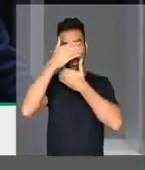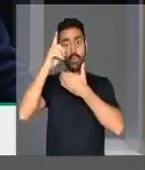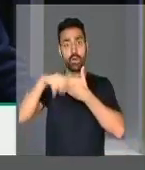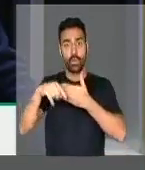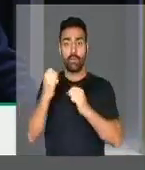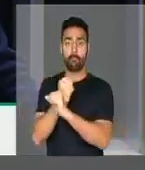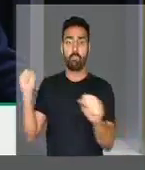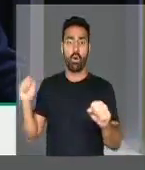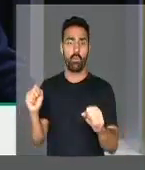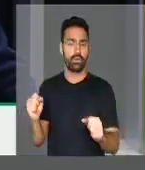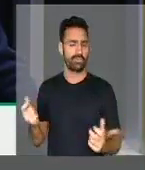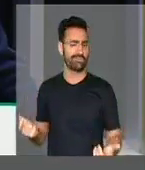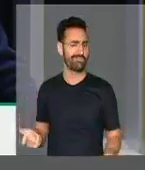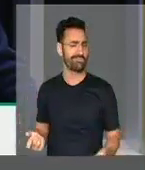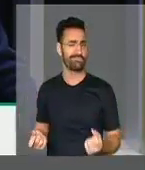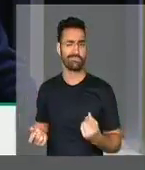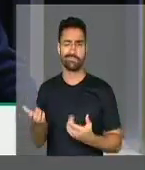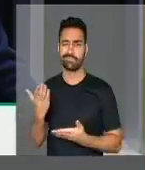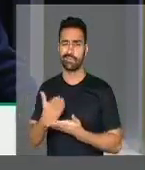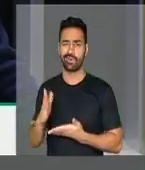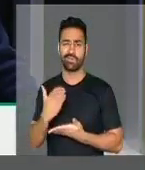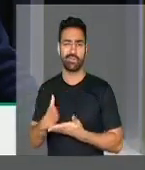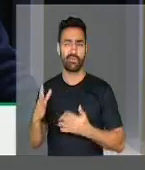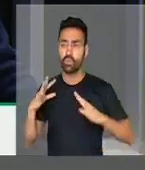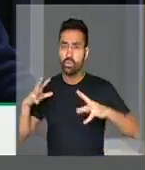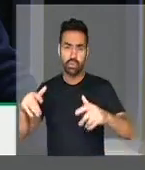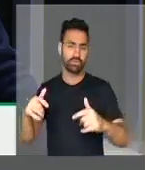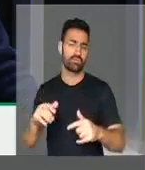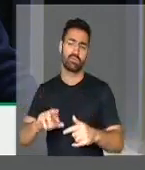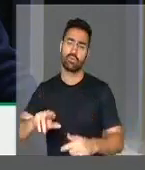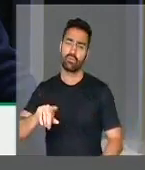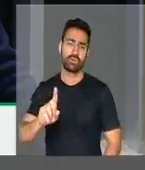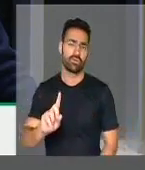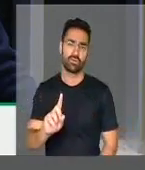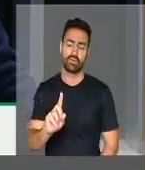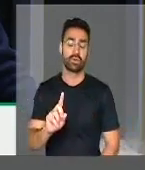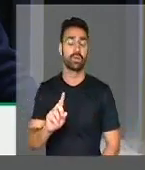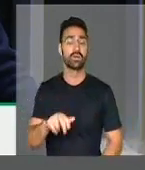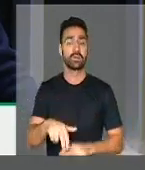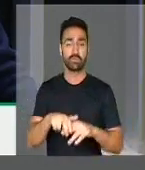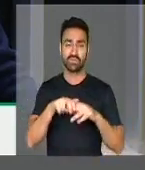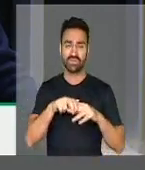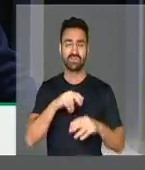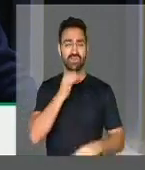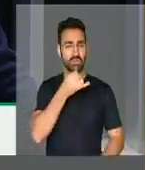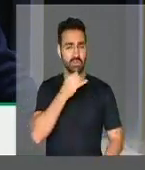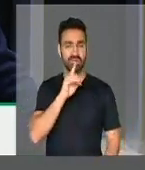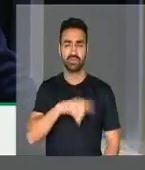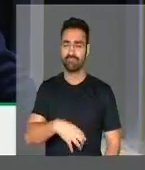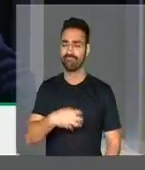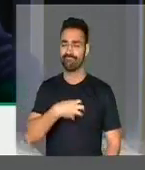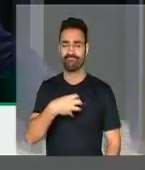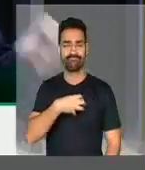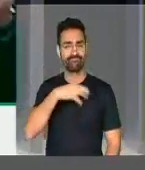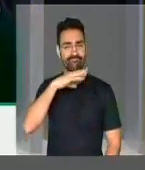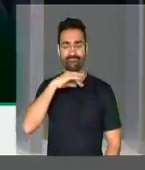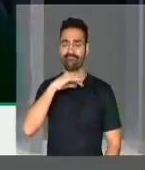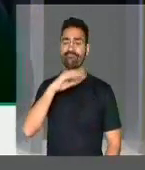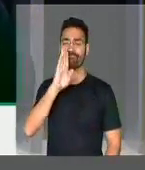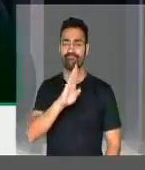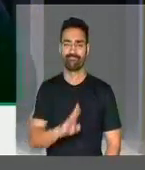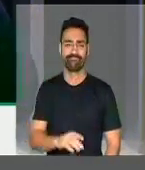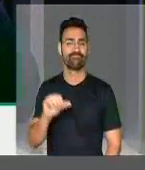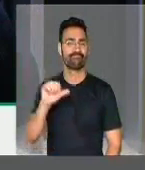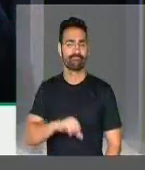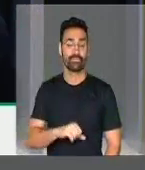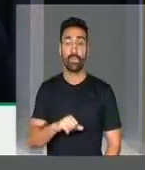potencial realmente é um momento histórico de muita tristeza para não falar no brasil